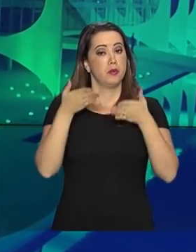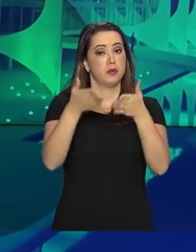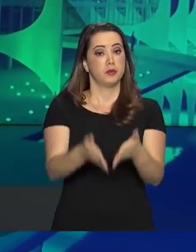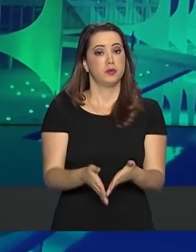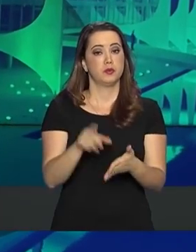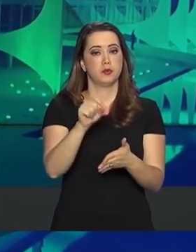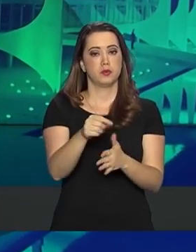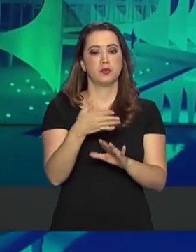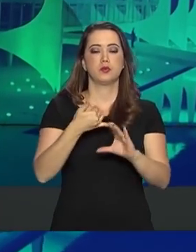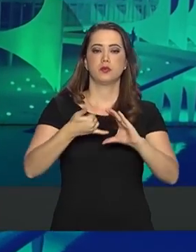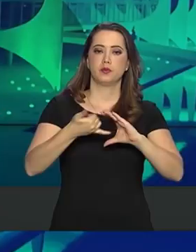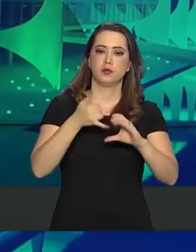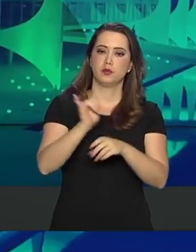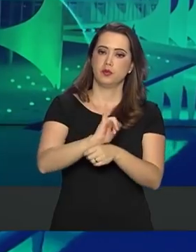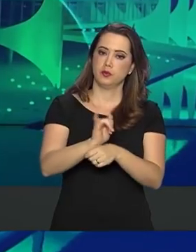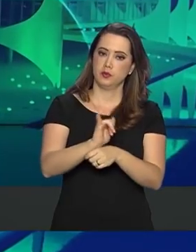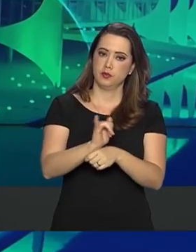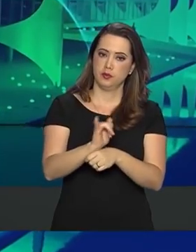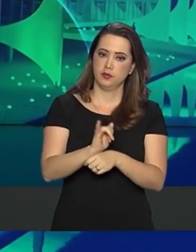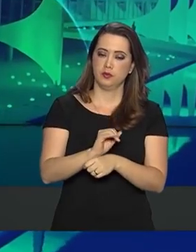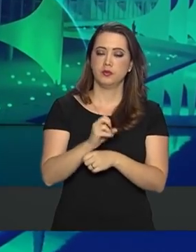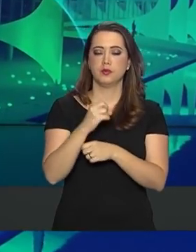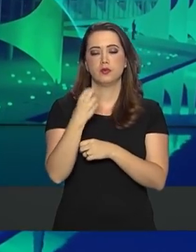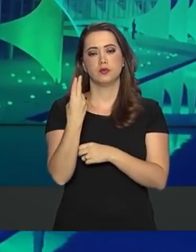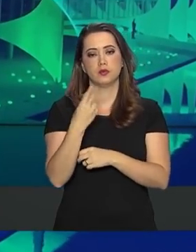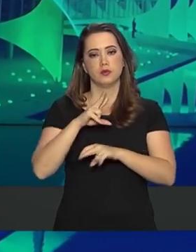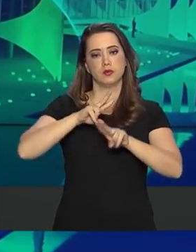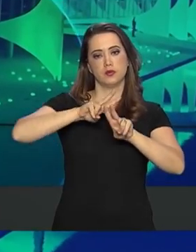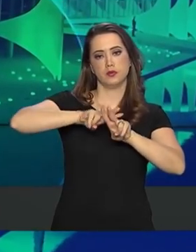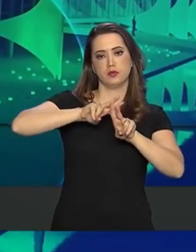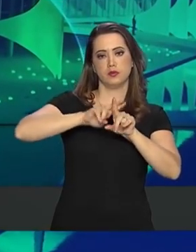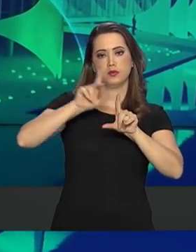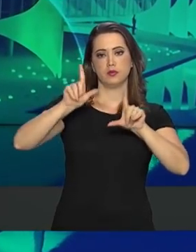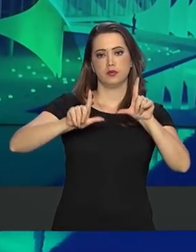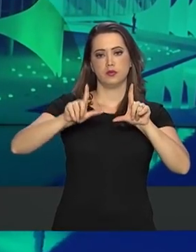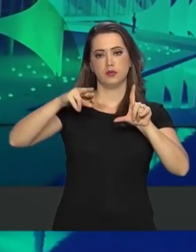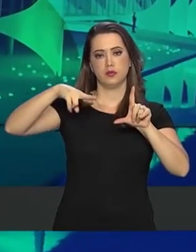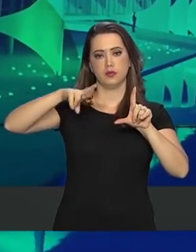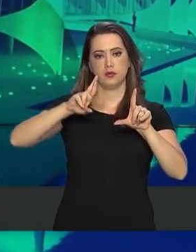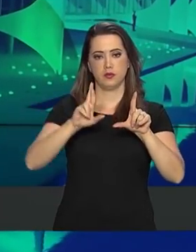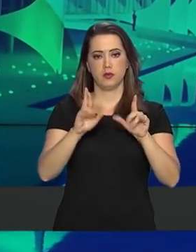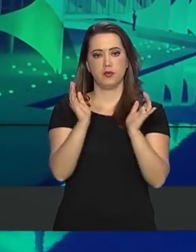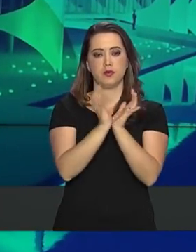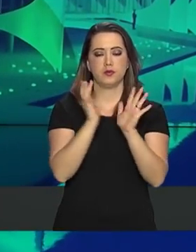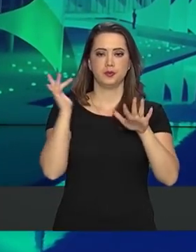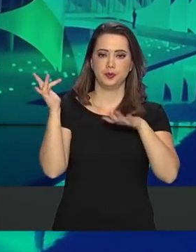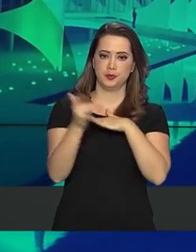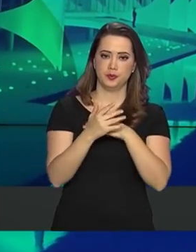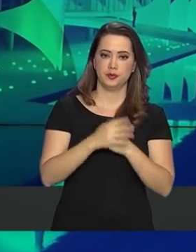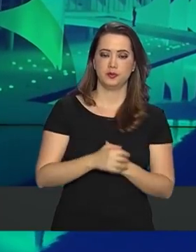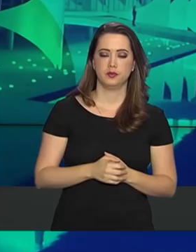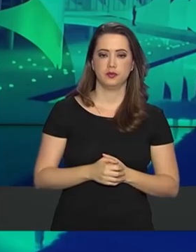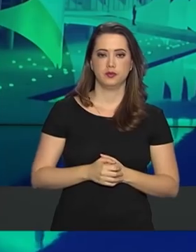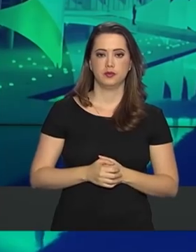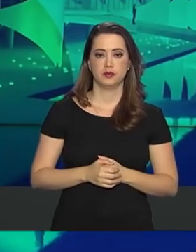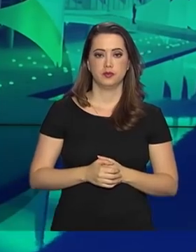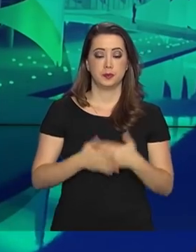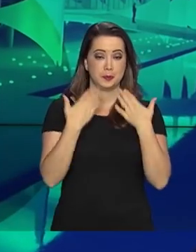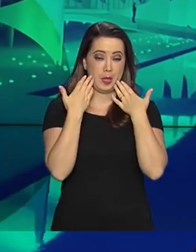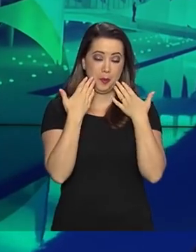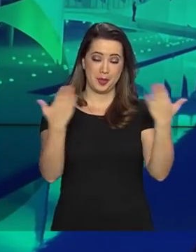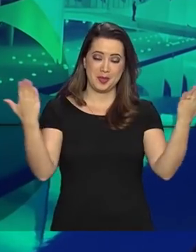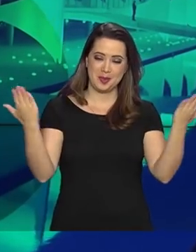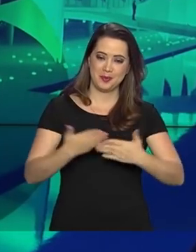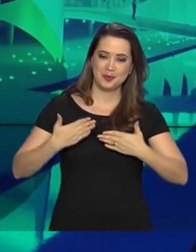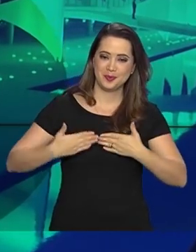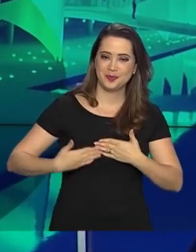para participar, basta acessar o Bate-Papo ao vivo no YouTube ou usar a hashtag TVNBR nas redes sociais. O